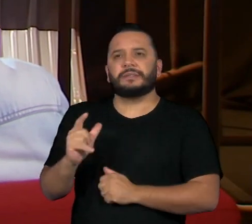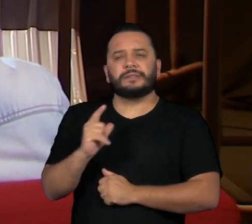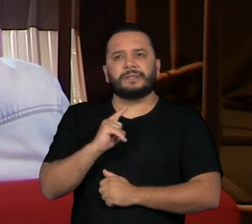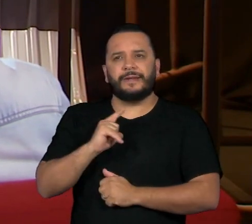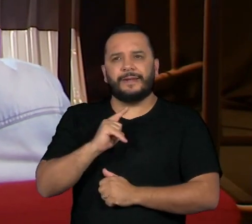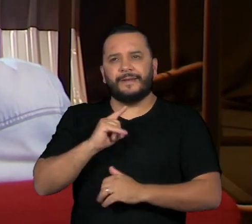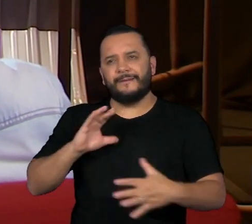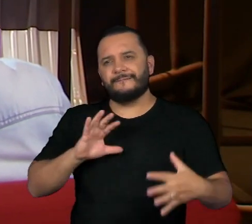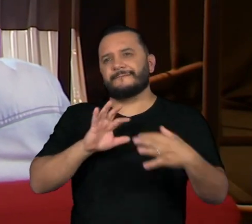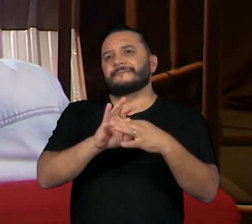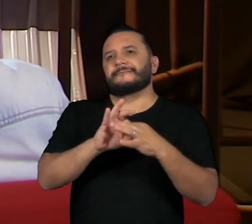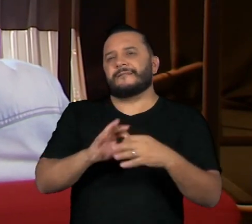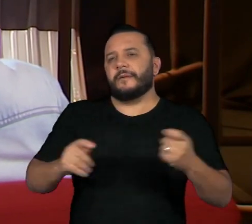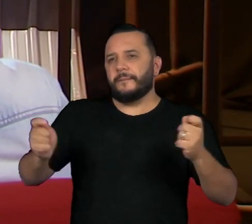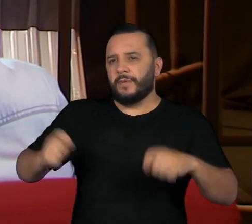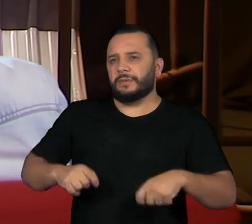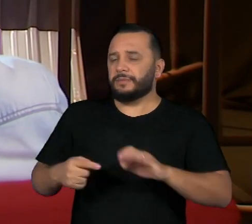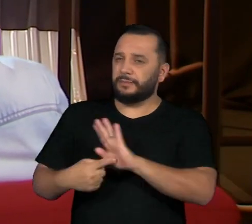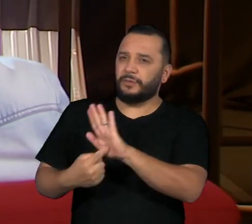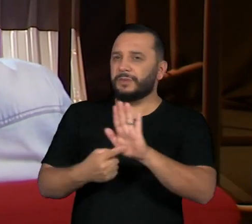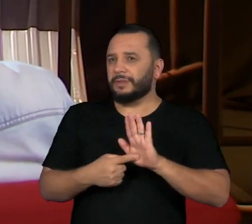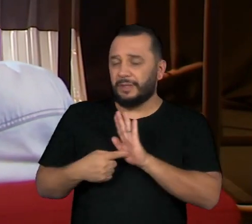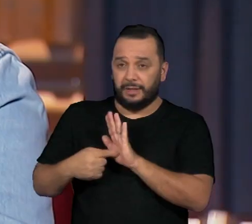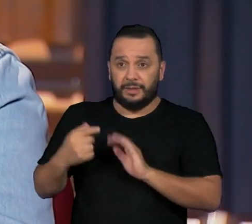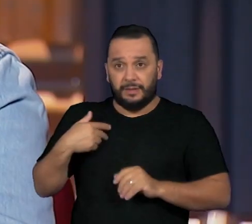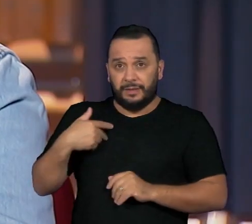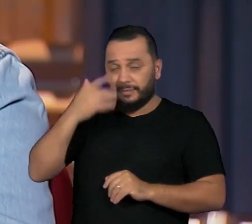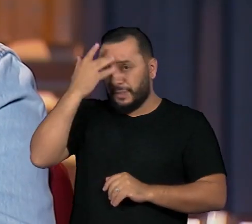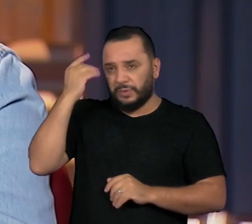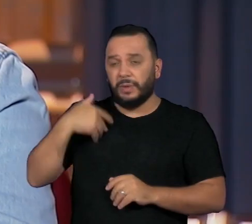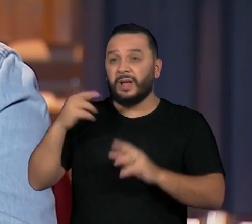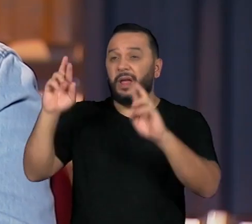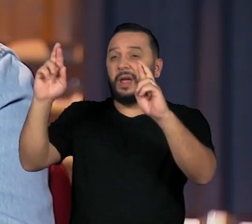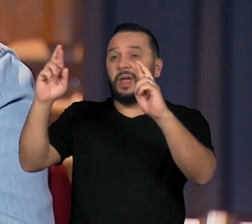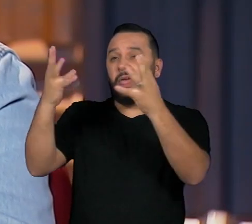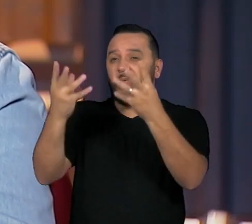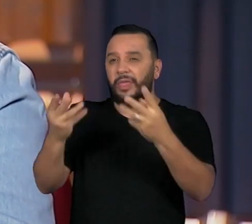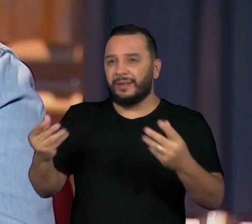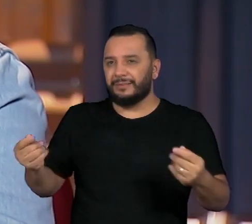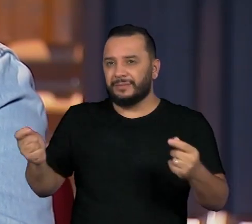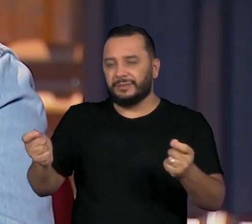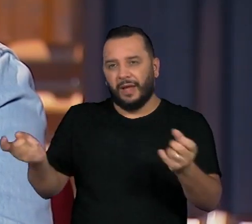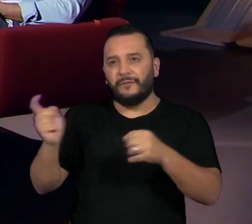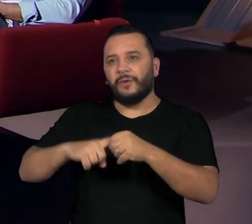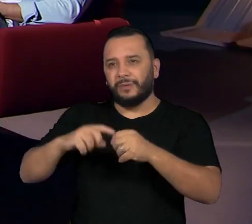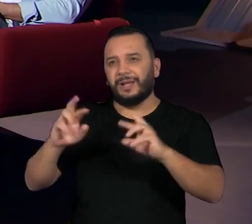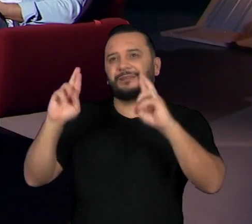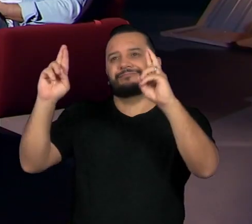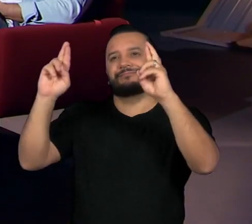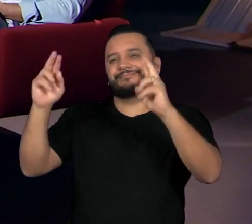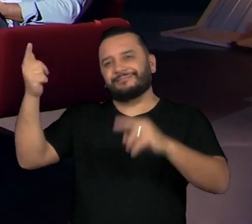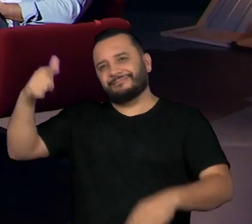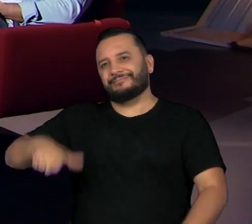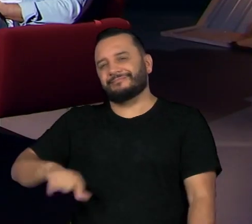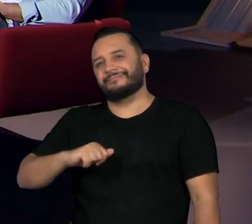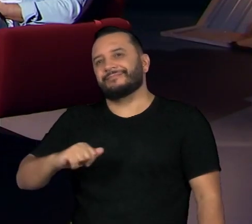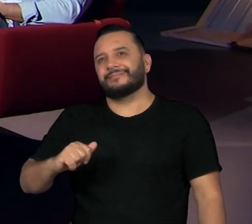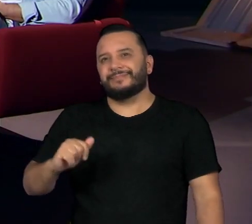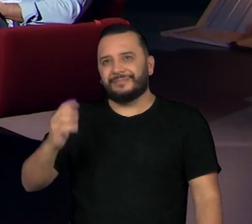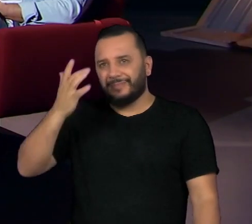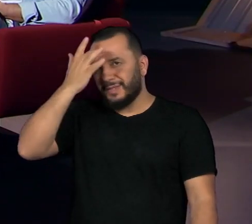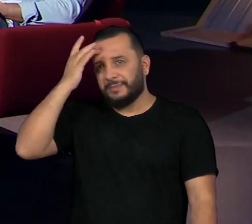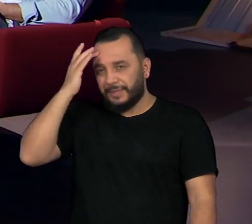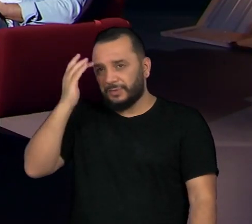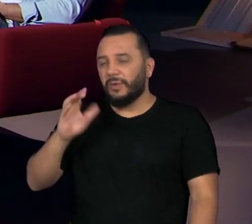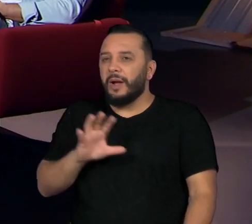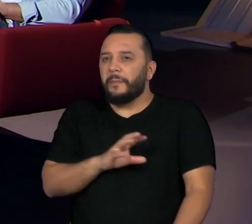condão, essa possibilidade de demonstrar para quem já perdeu a esperança, que a esperança não pode ser perdida. As pessoas se dedicam muito pouco tempo para o